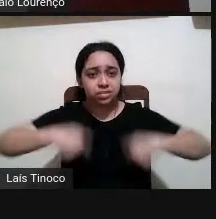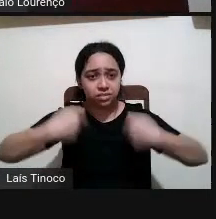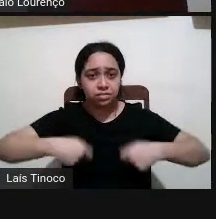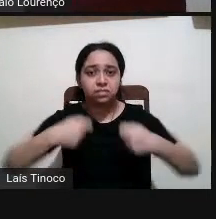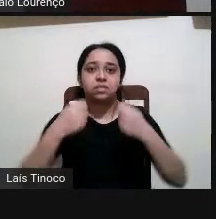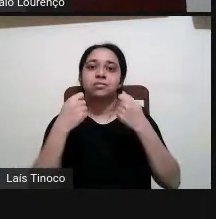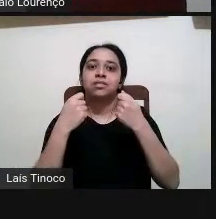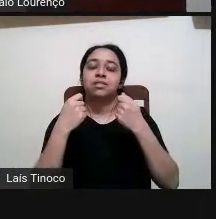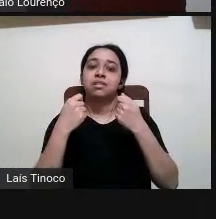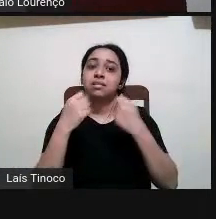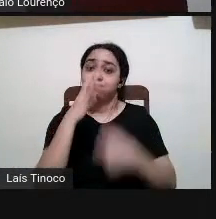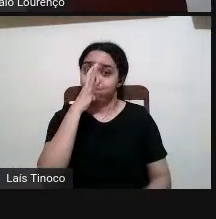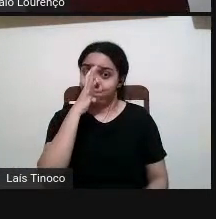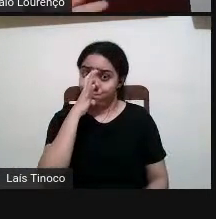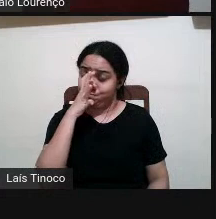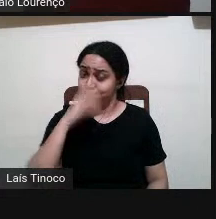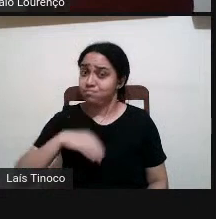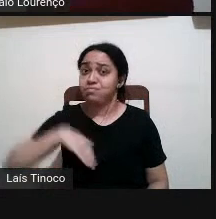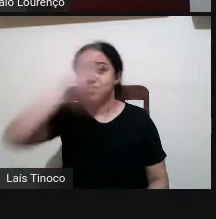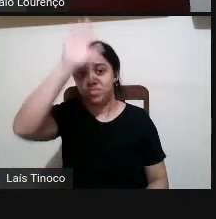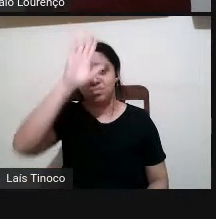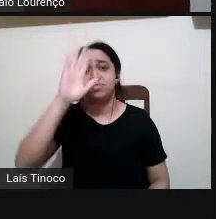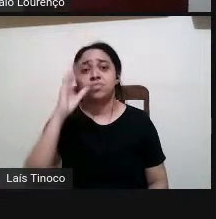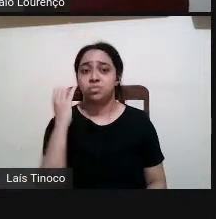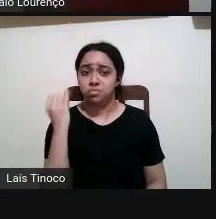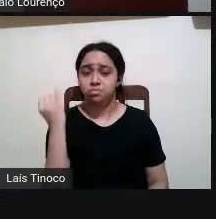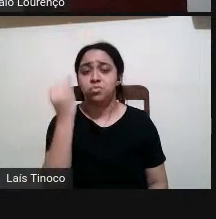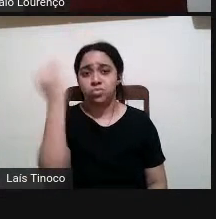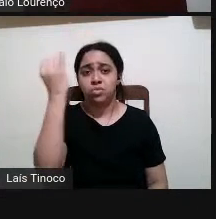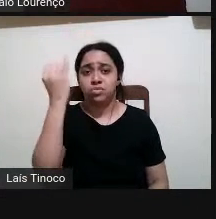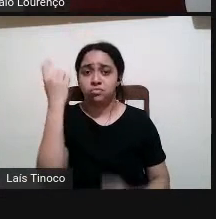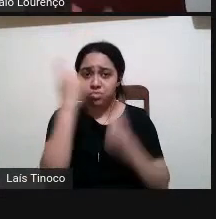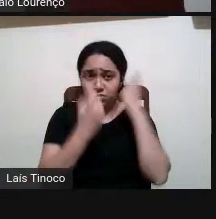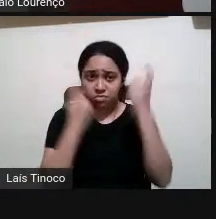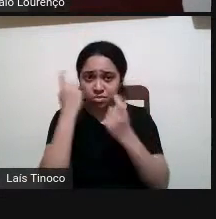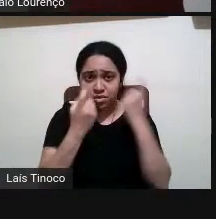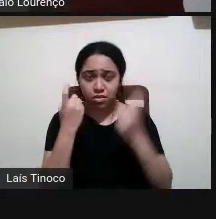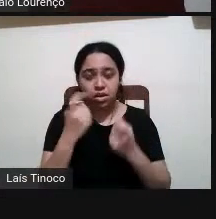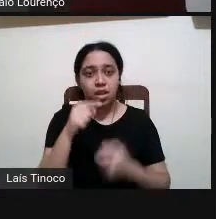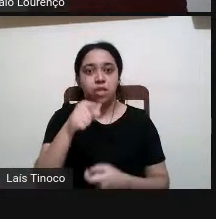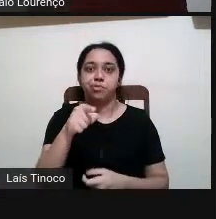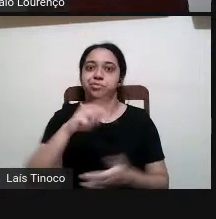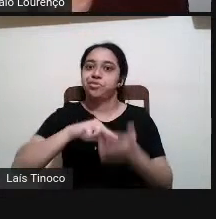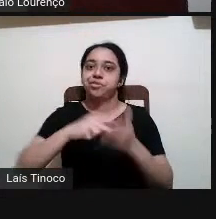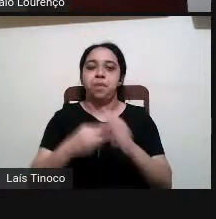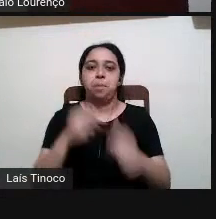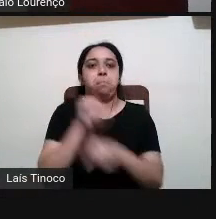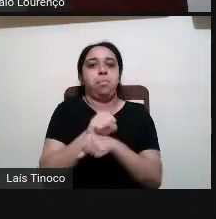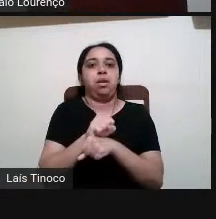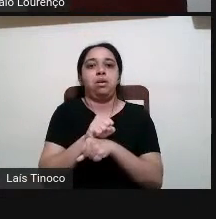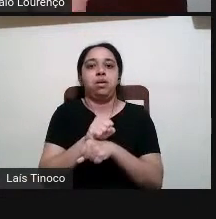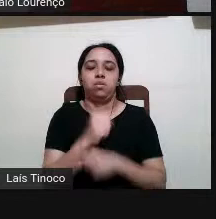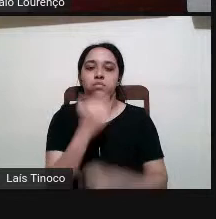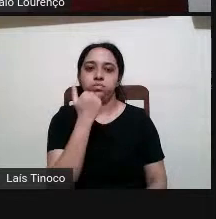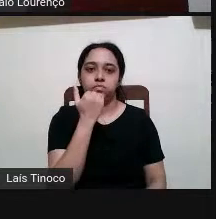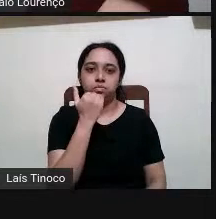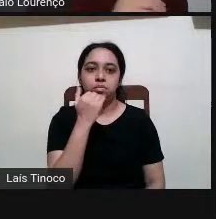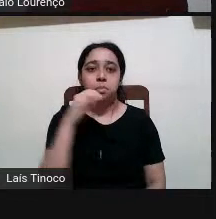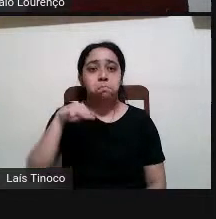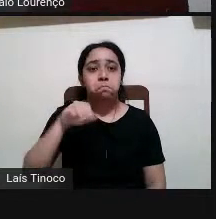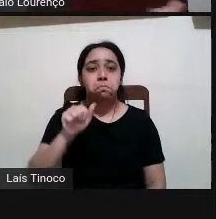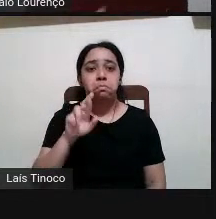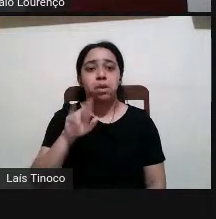maior atenção. Isso não significa que nós devemos parar de consumir mariscos, né? Isso é uma questão que